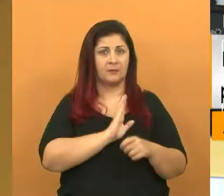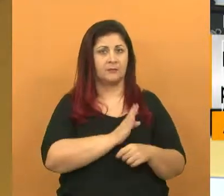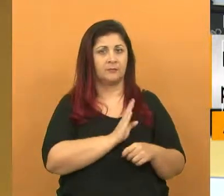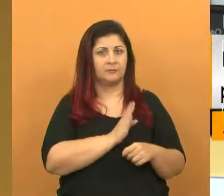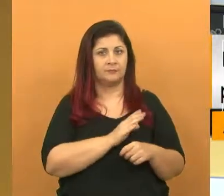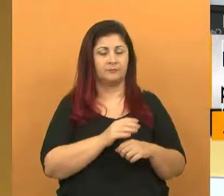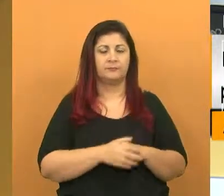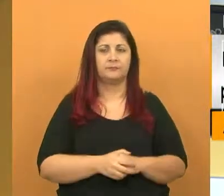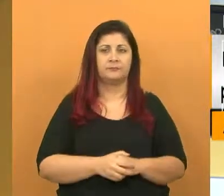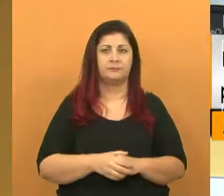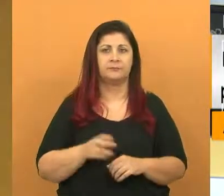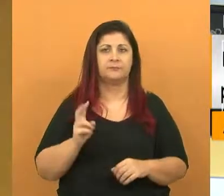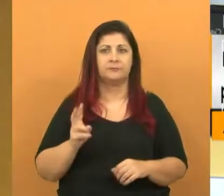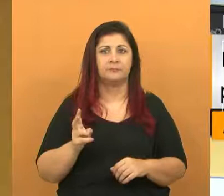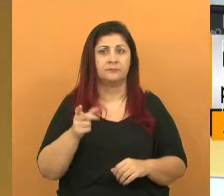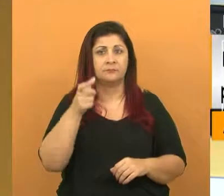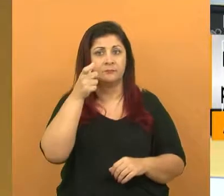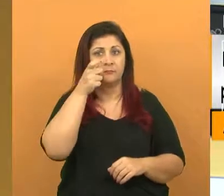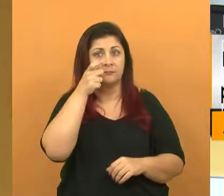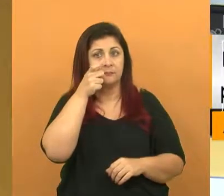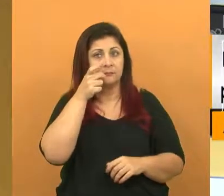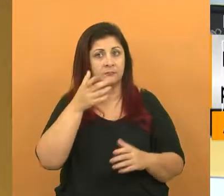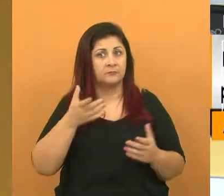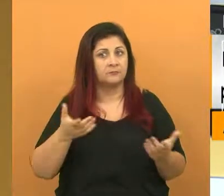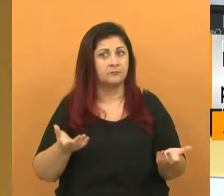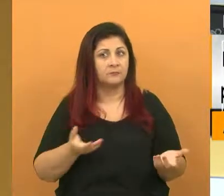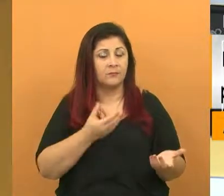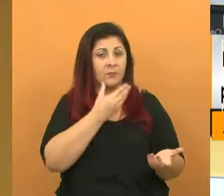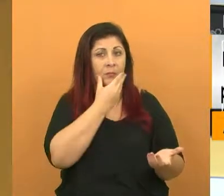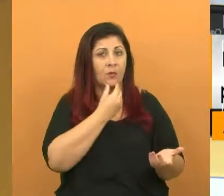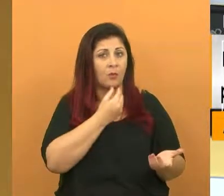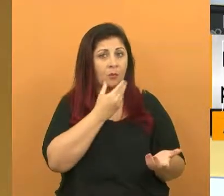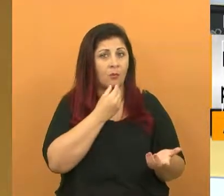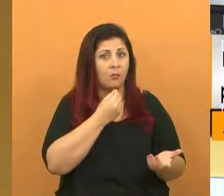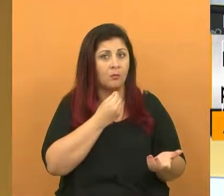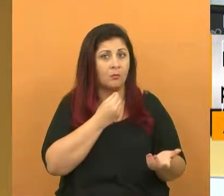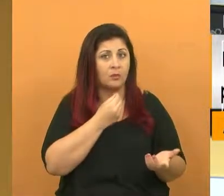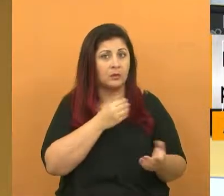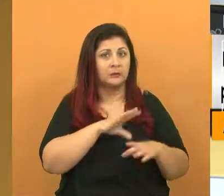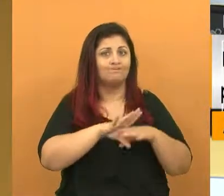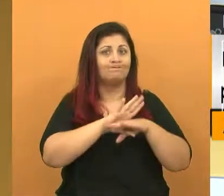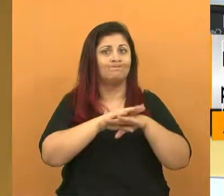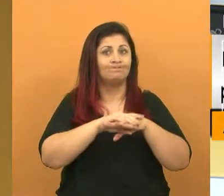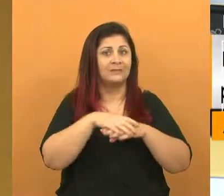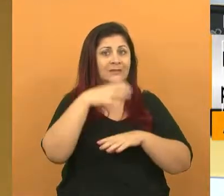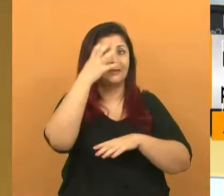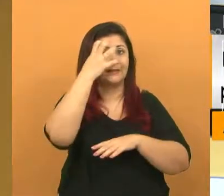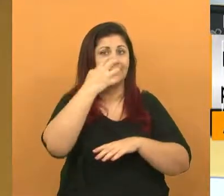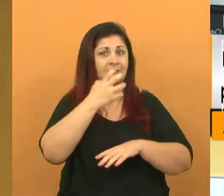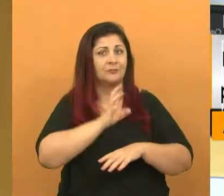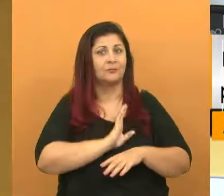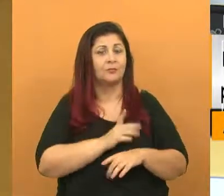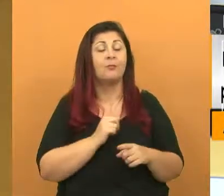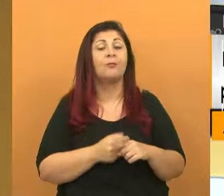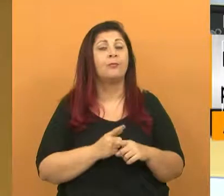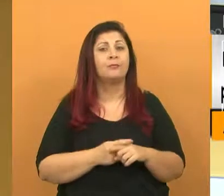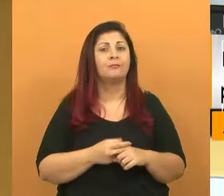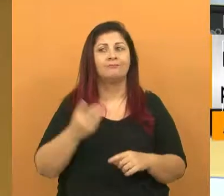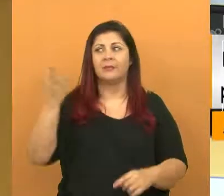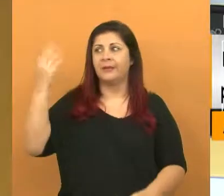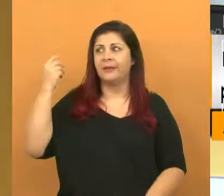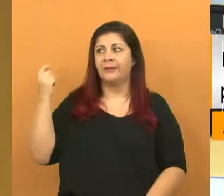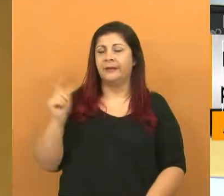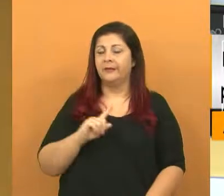encontro os senhores, muitas vezes, em estágios graves de cardiopatia, porque não buscaram um médico